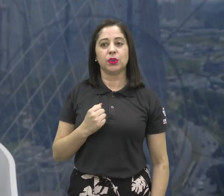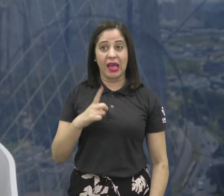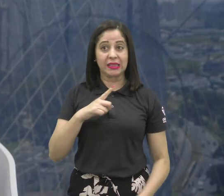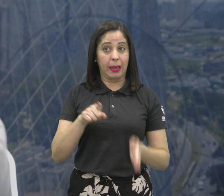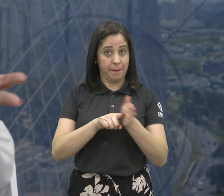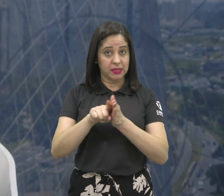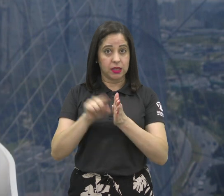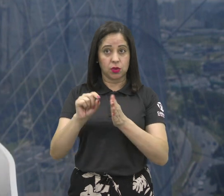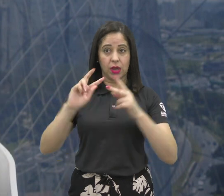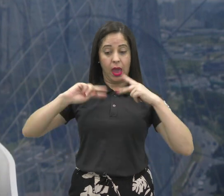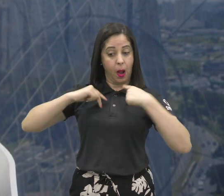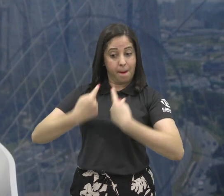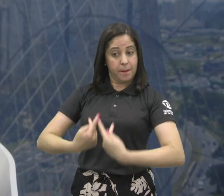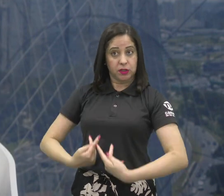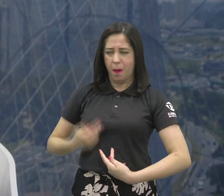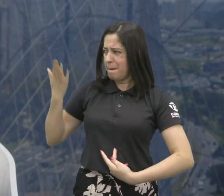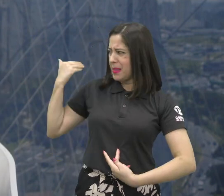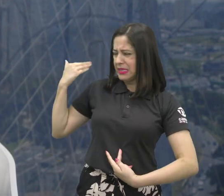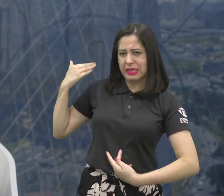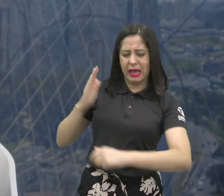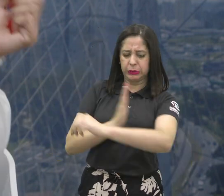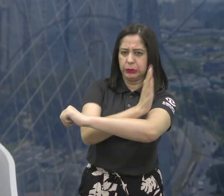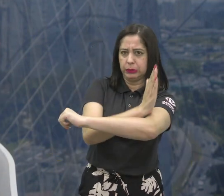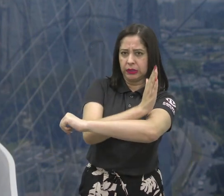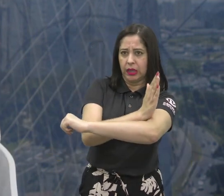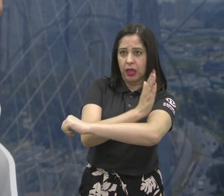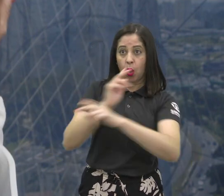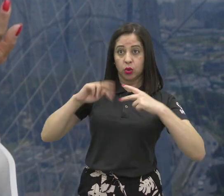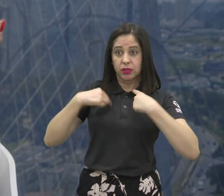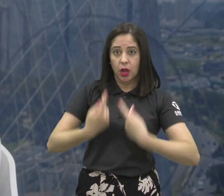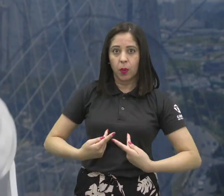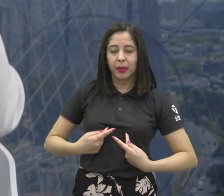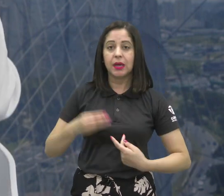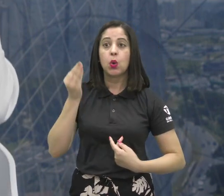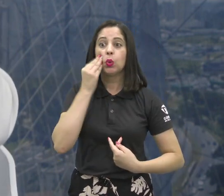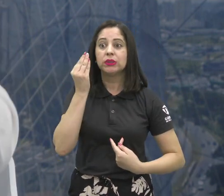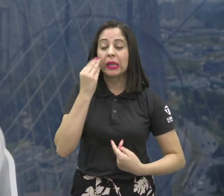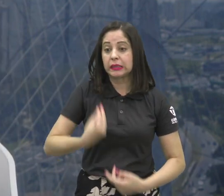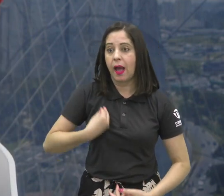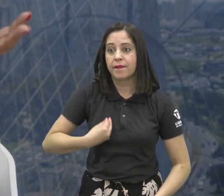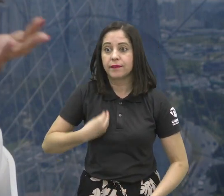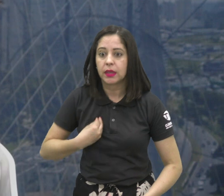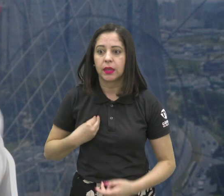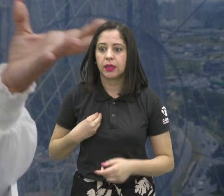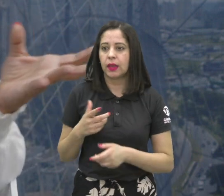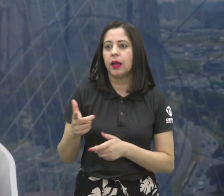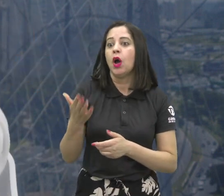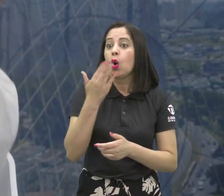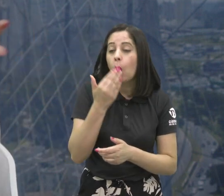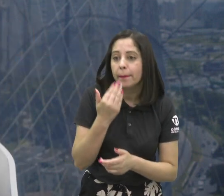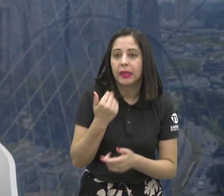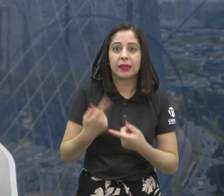humano, no período pré-histórico, ele lutava para sobreviver, né? Para se alimentar, pelos perigos